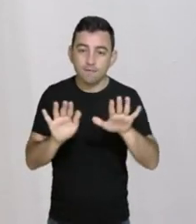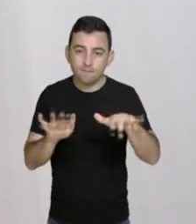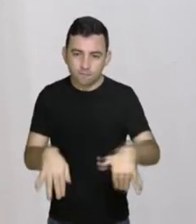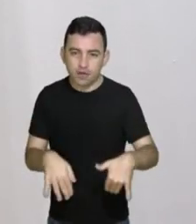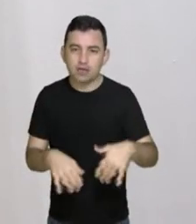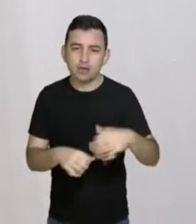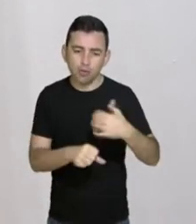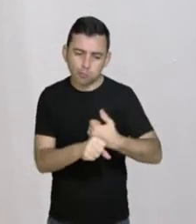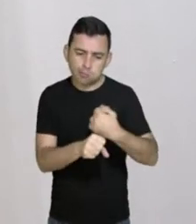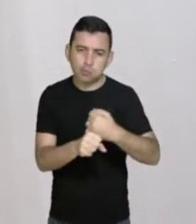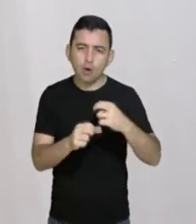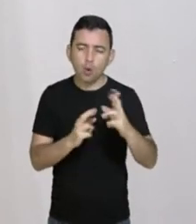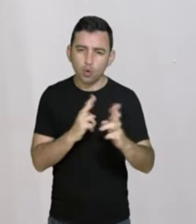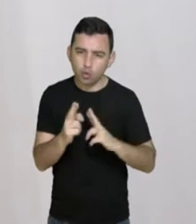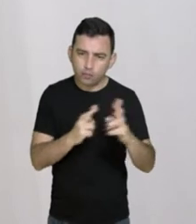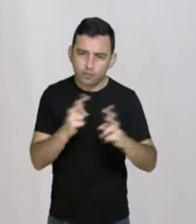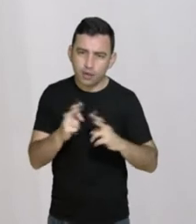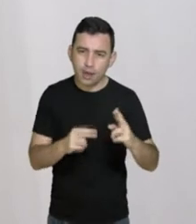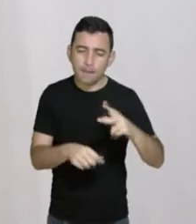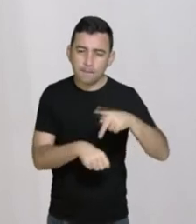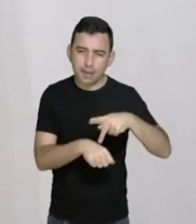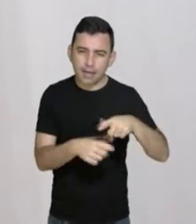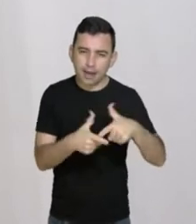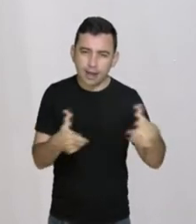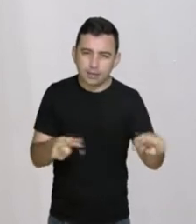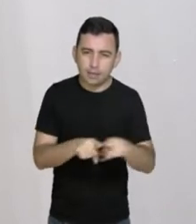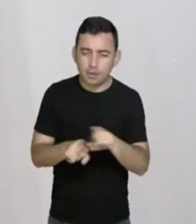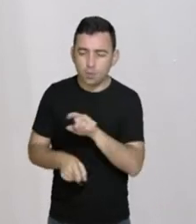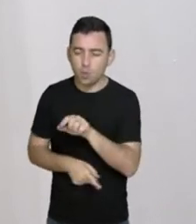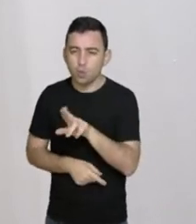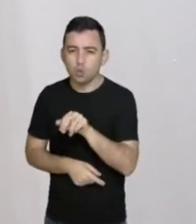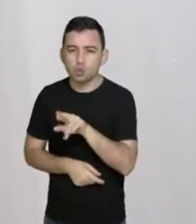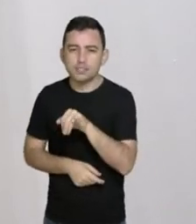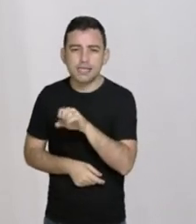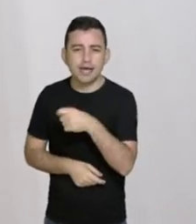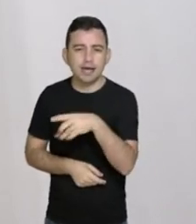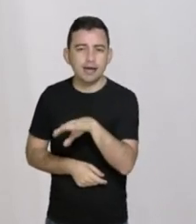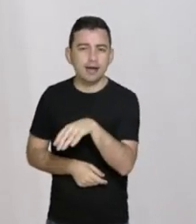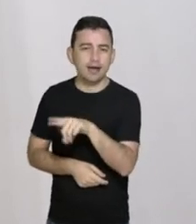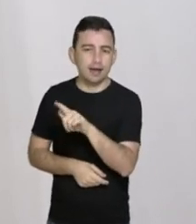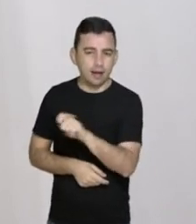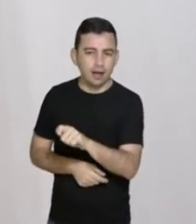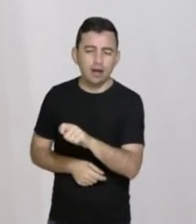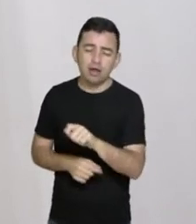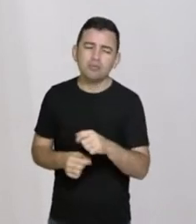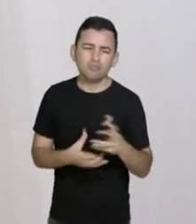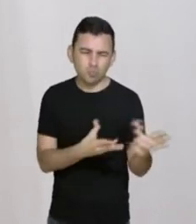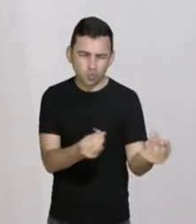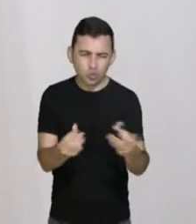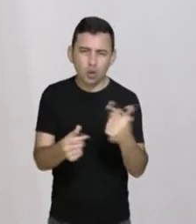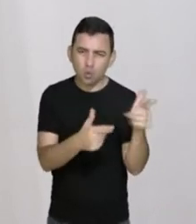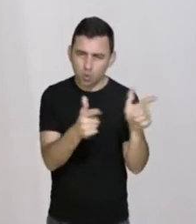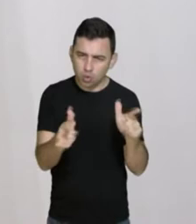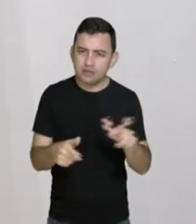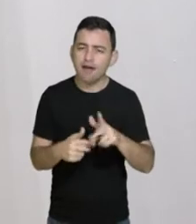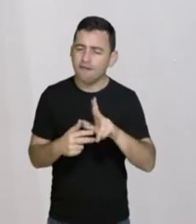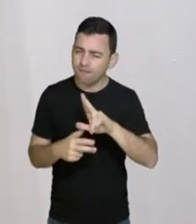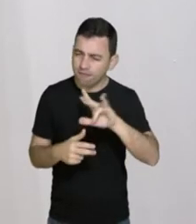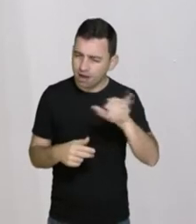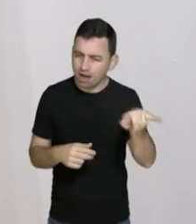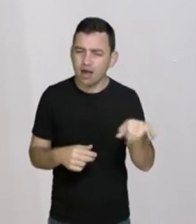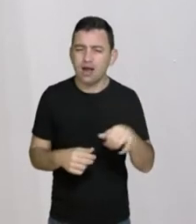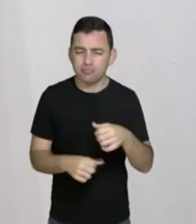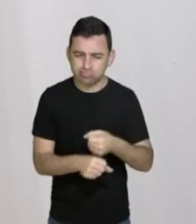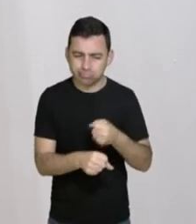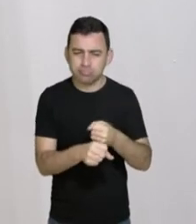imigrantes entre Pedras Grandes e Uruçanga e muitas outras que em breve merecerão ser reivindicadas